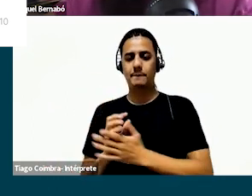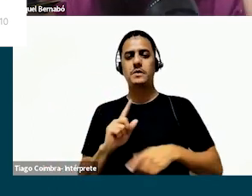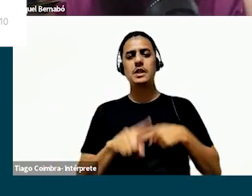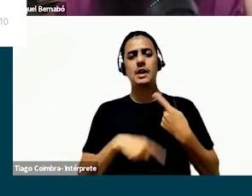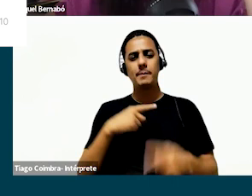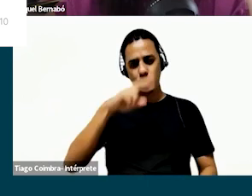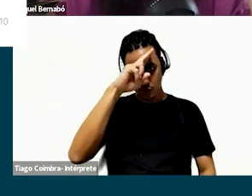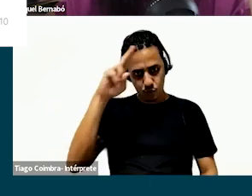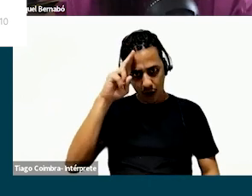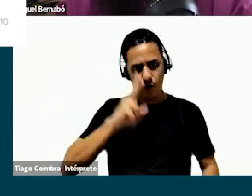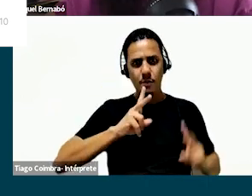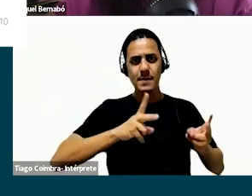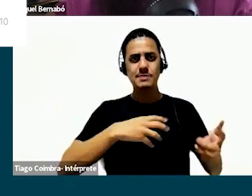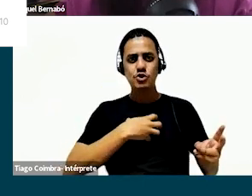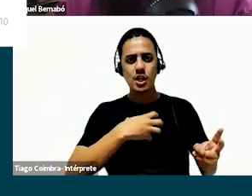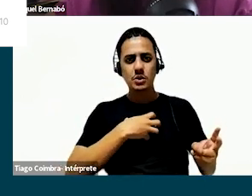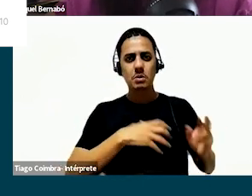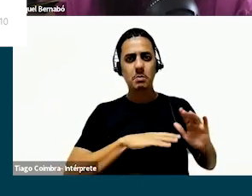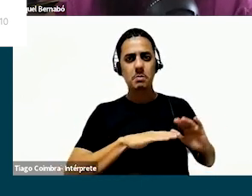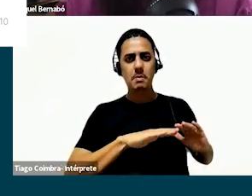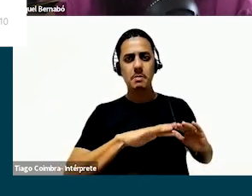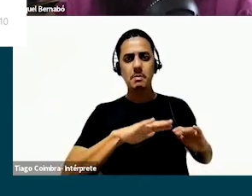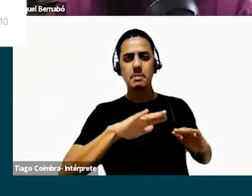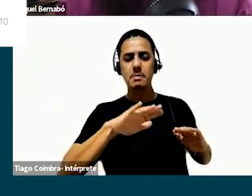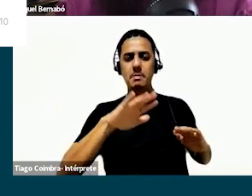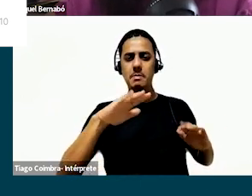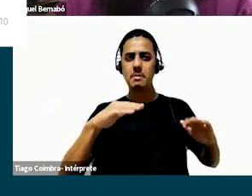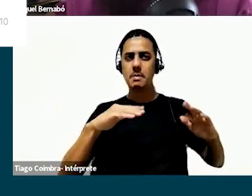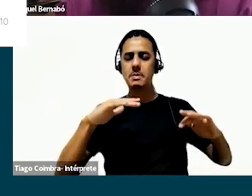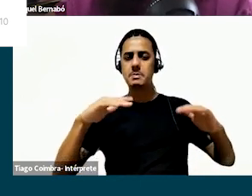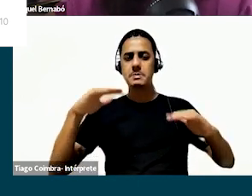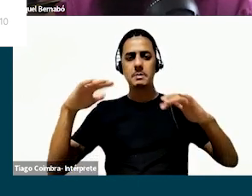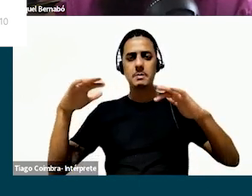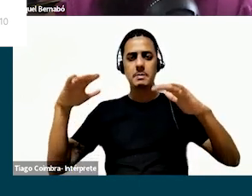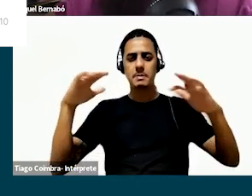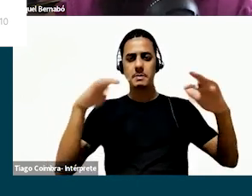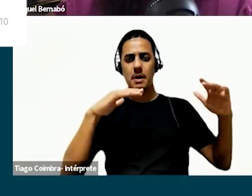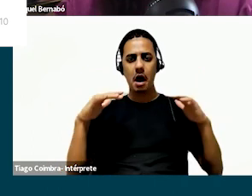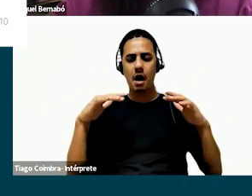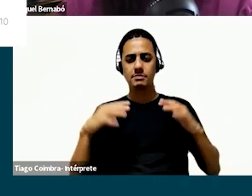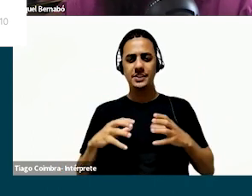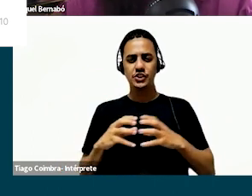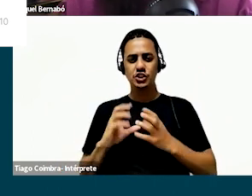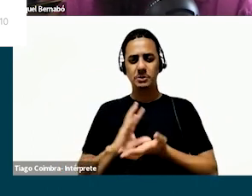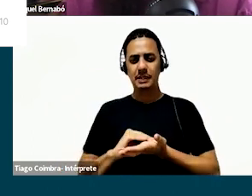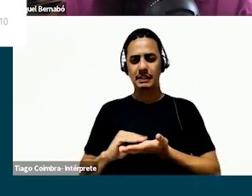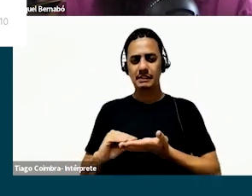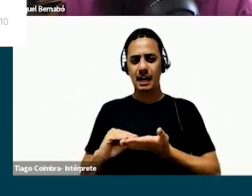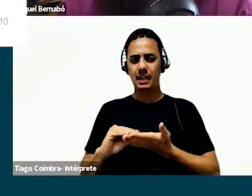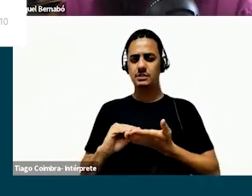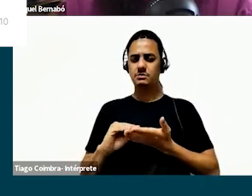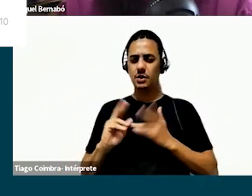luxo. E aos poucos o número de usuários com esse mesmo comportamento começou a subir. E a coisa foi tomando uma proporção tão